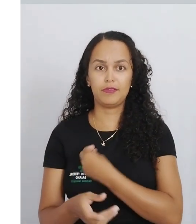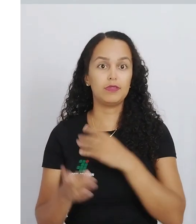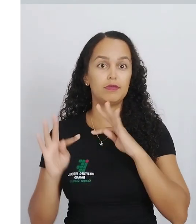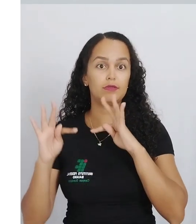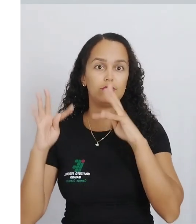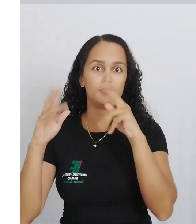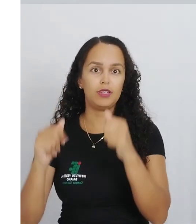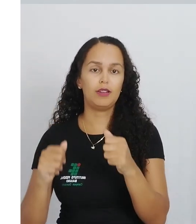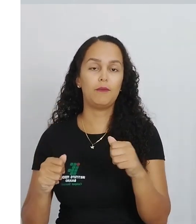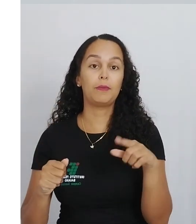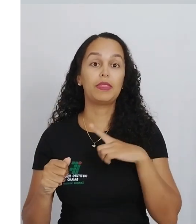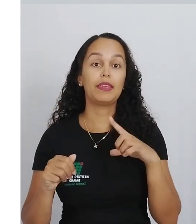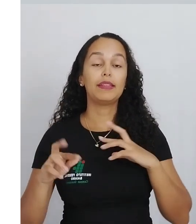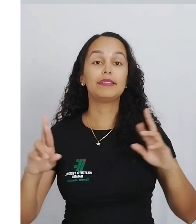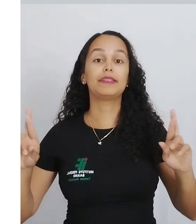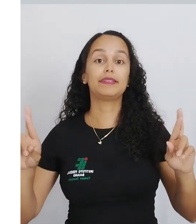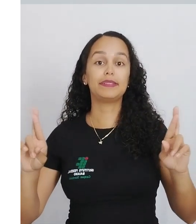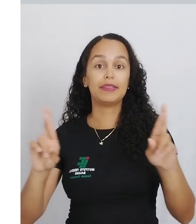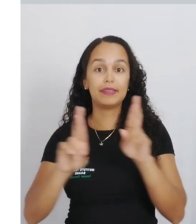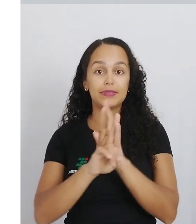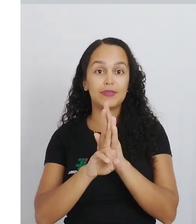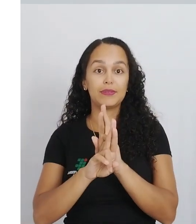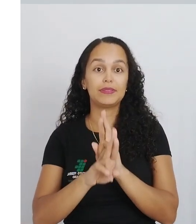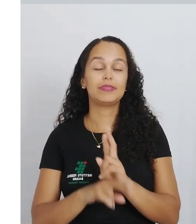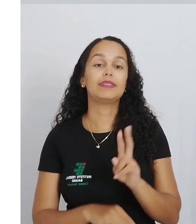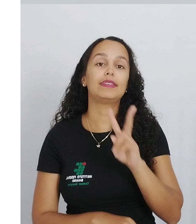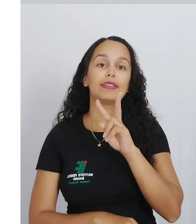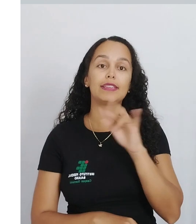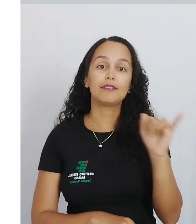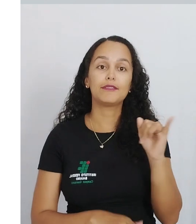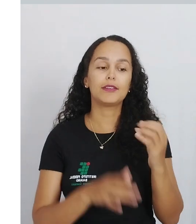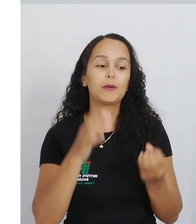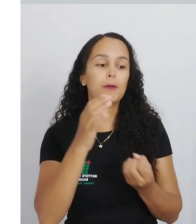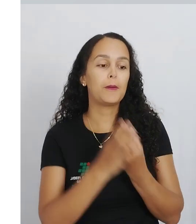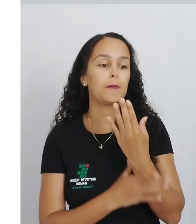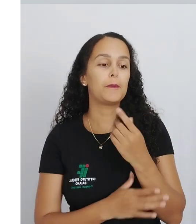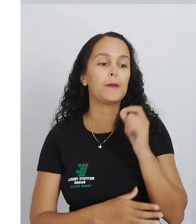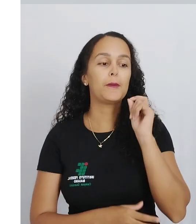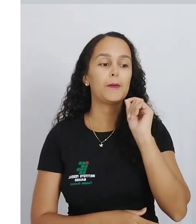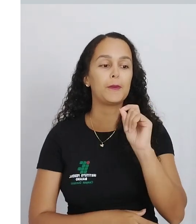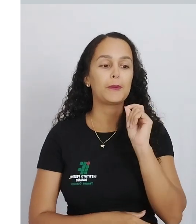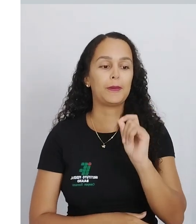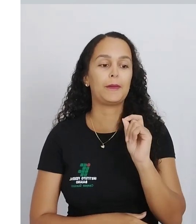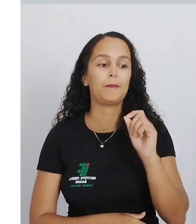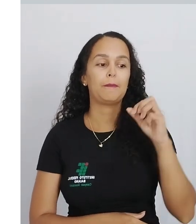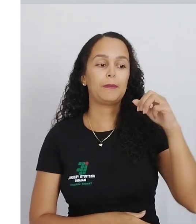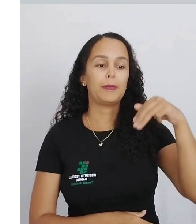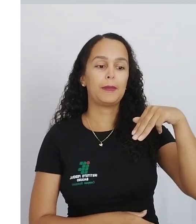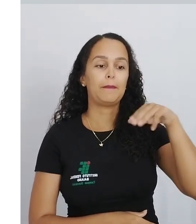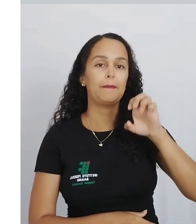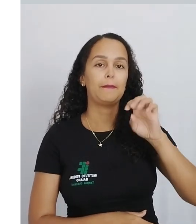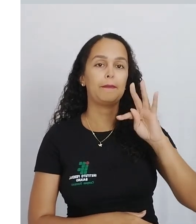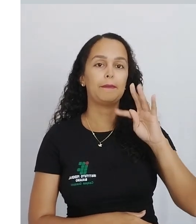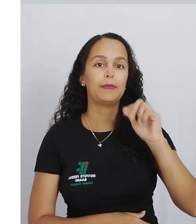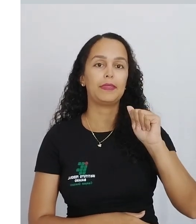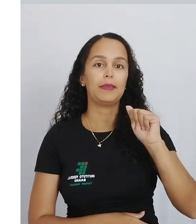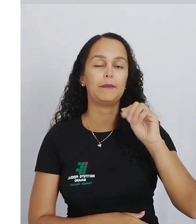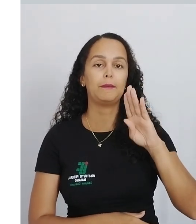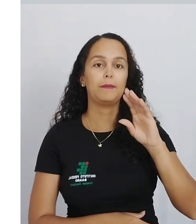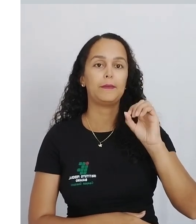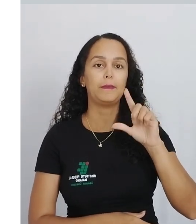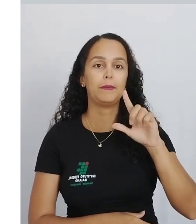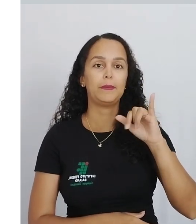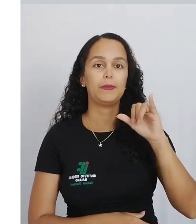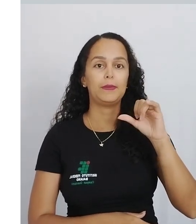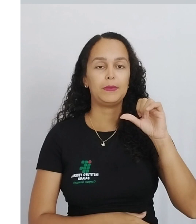São as reações que vão compor o que a gente chama de metabolismo. E se dividem entre dois tipos, reações